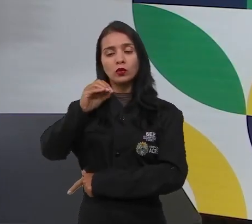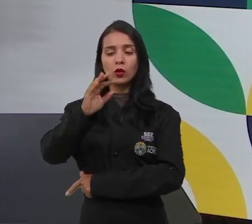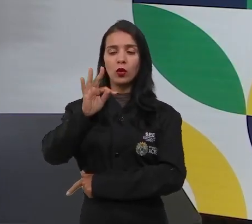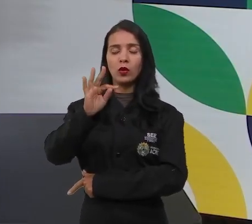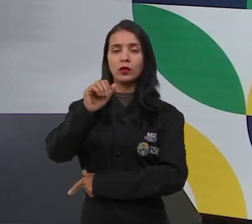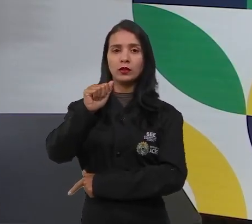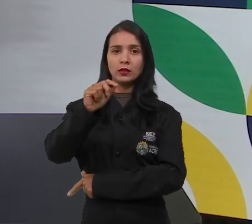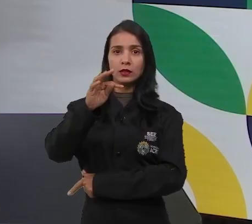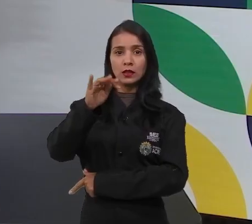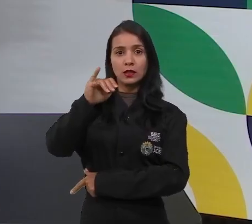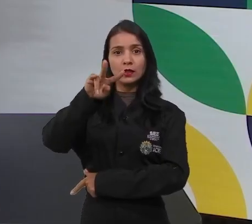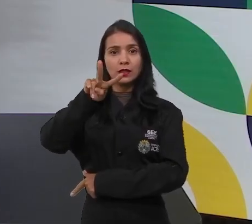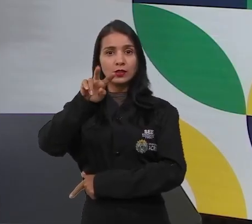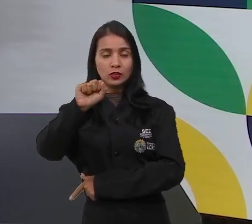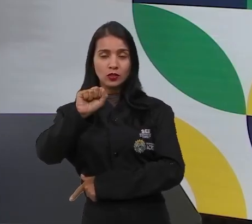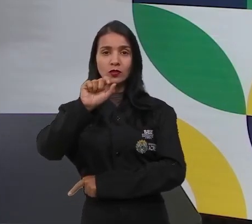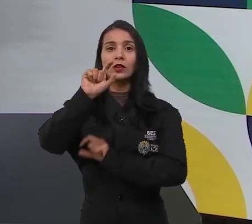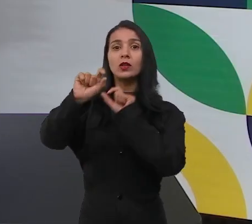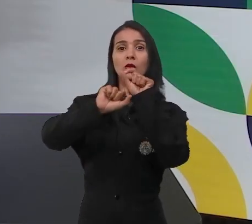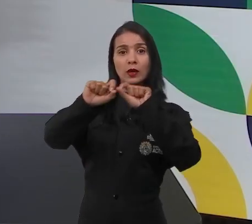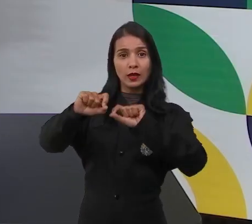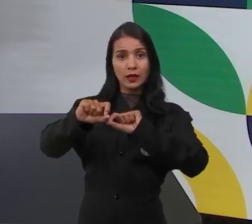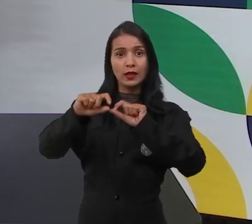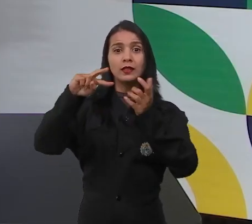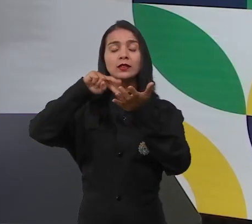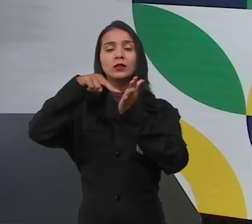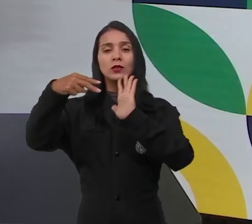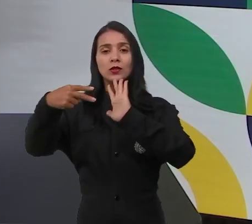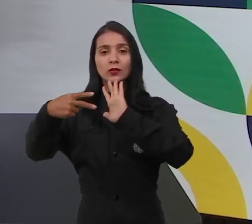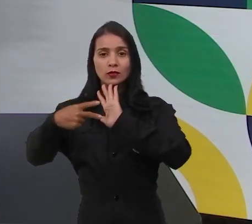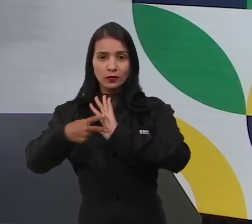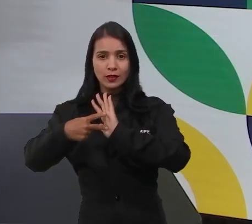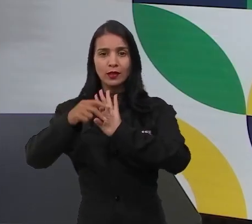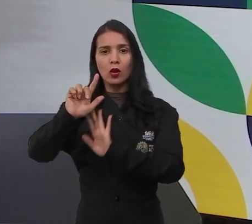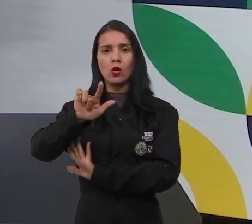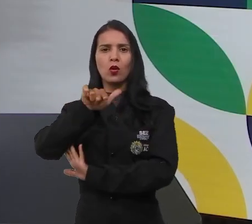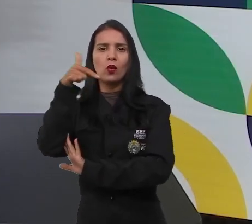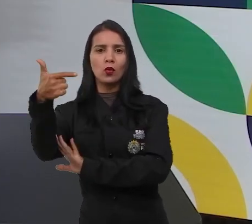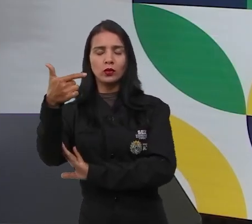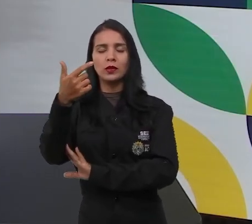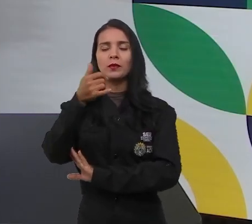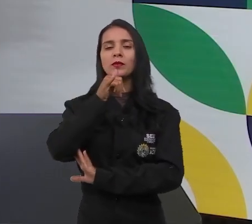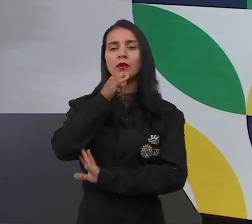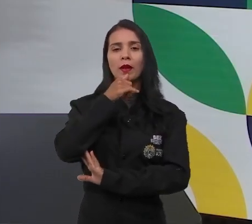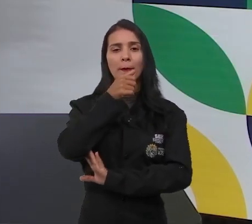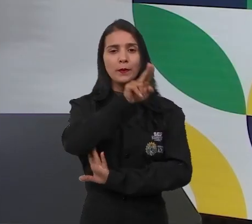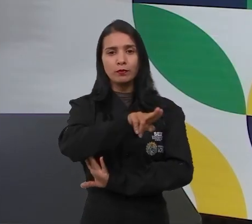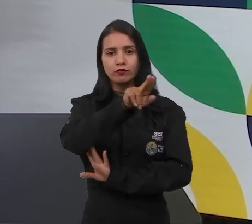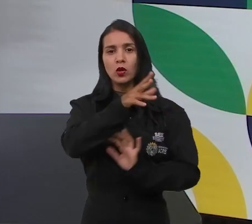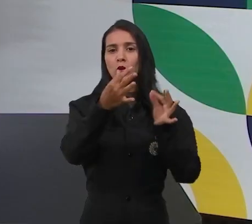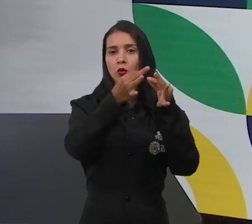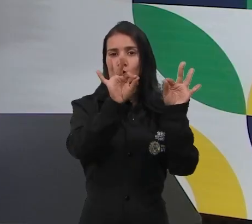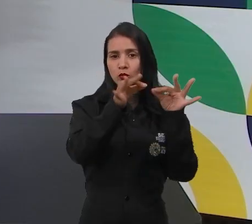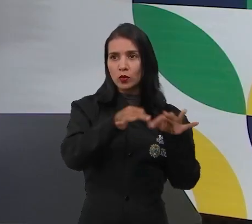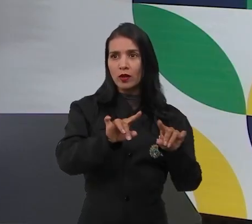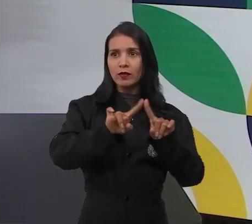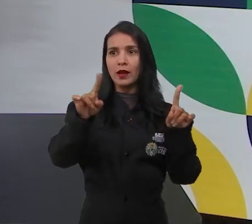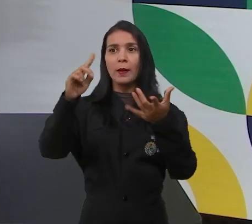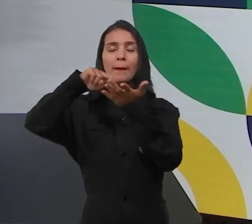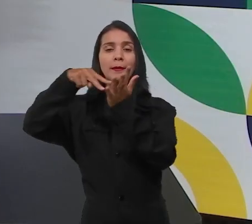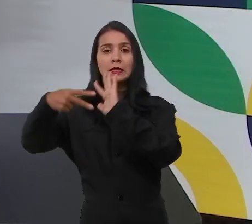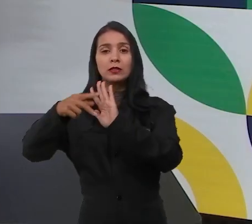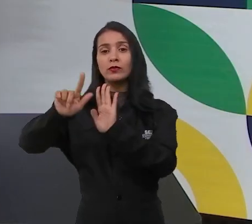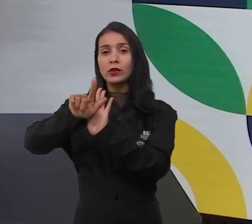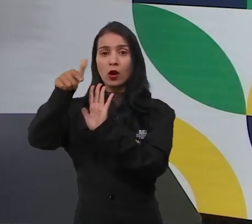que você utiliza a expressão, mas na verdade aquela expressão você utiliza para significar, para dar um